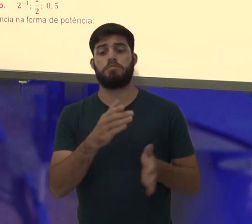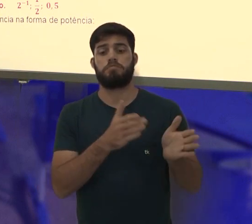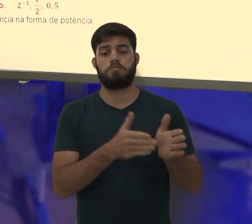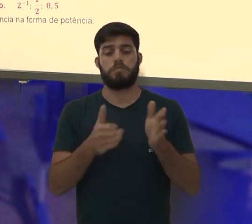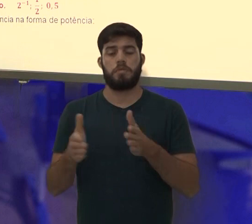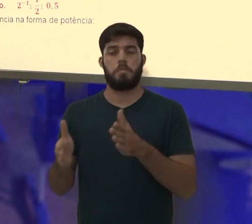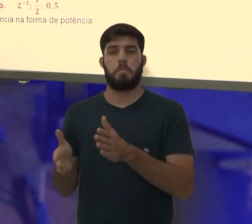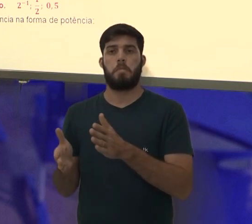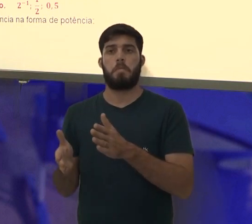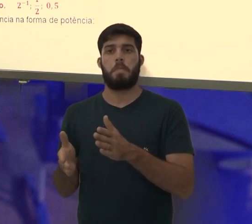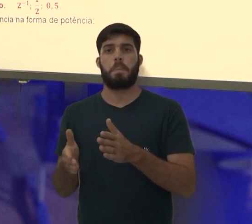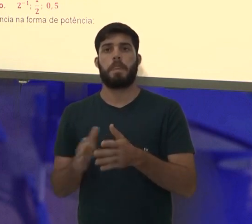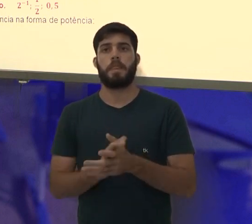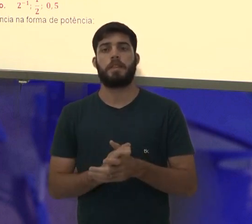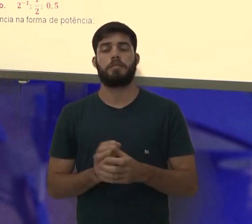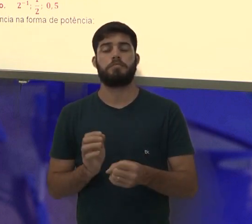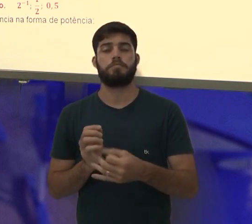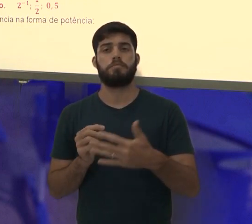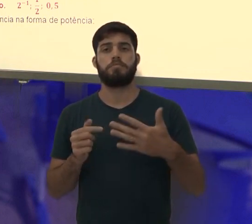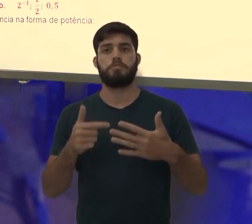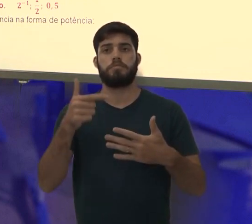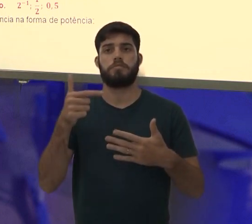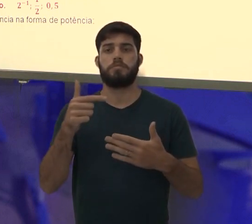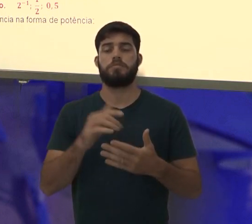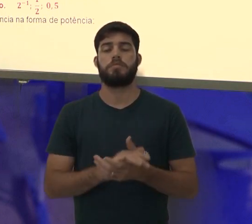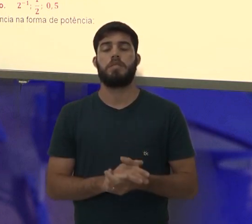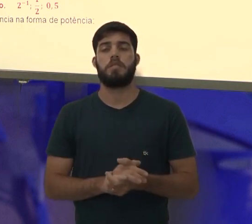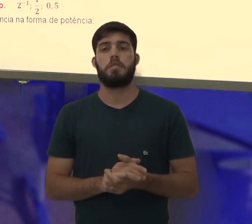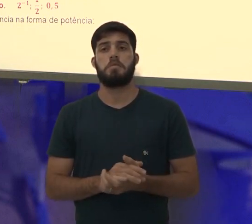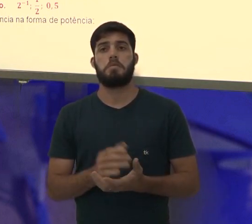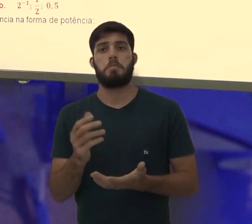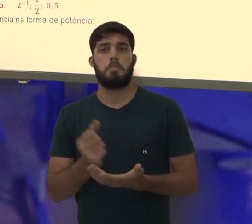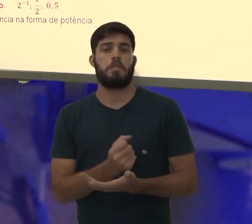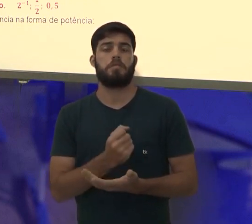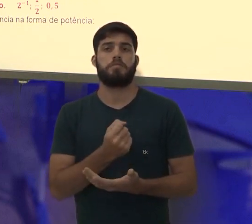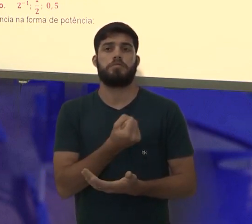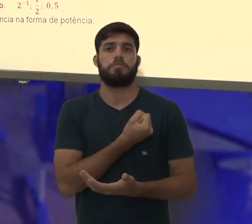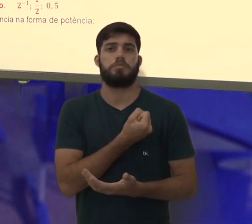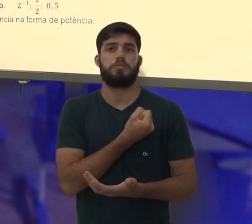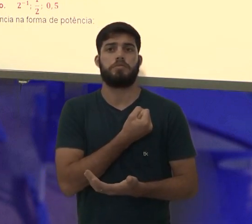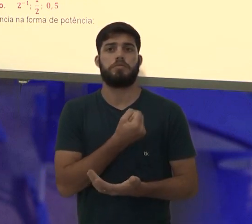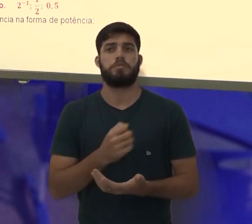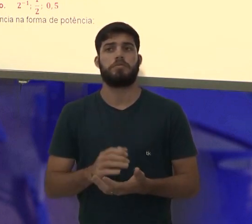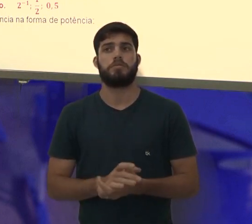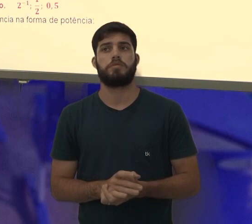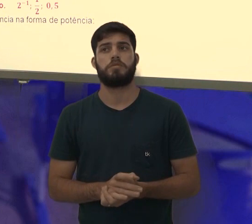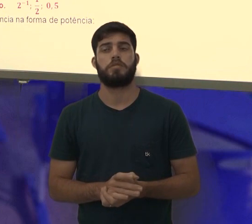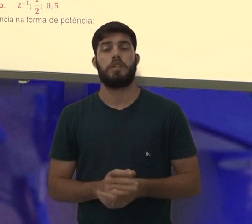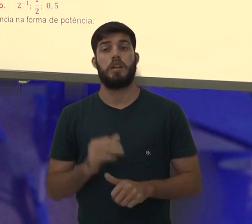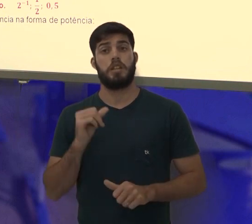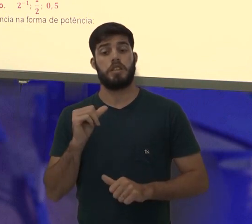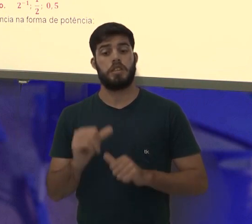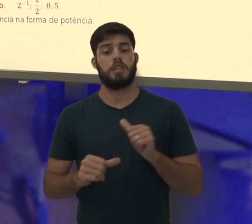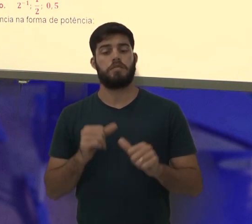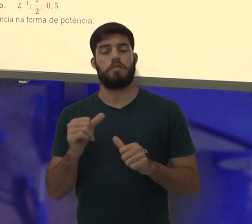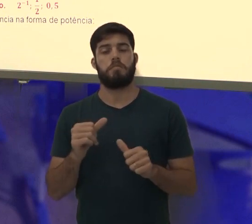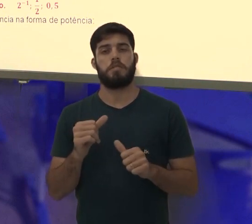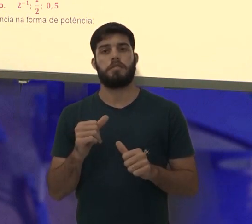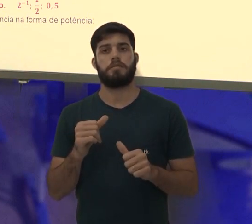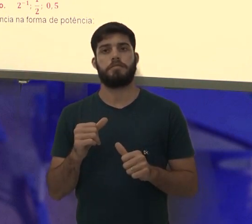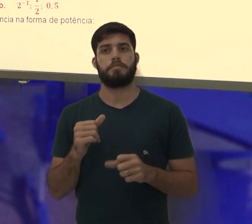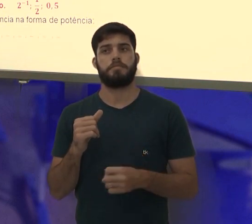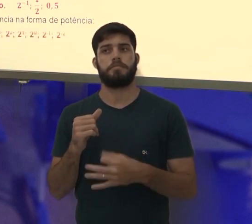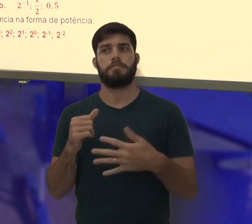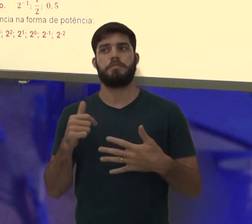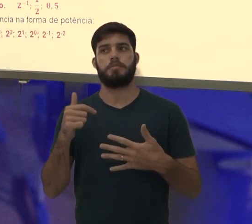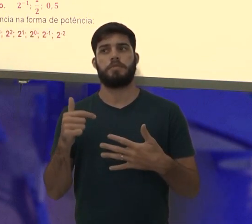na forma de potência. Vocês vão pegar os valores, não é? 128, 64, 32, e vão transformá-los em